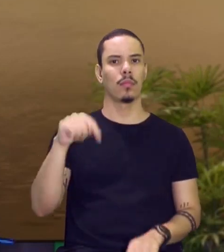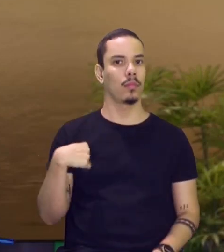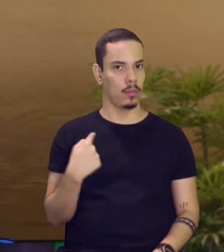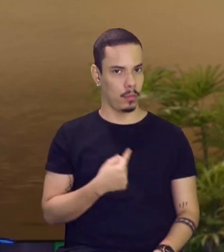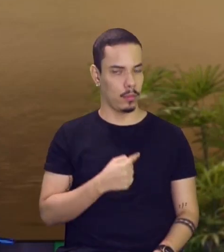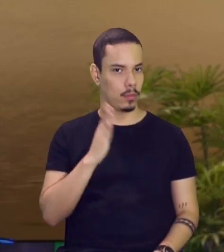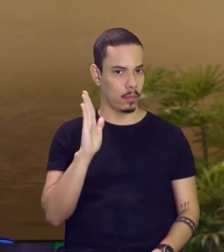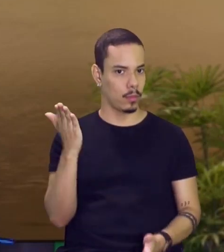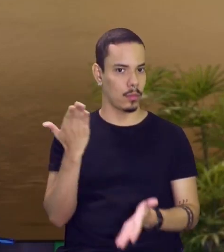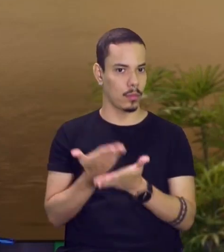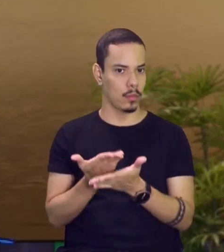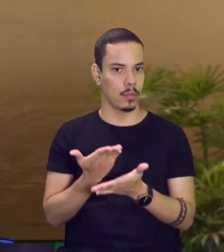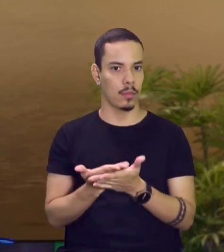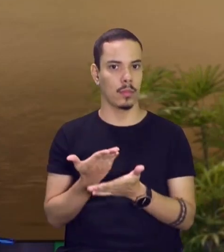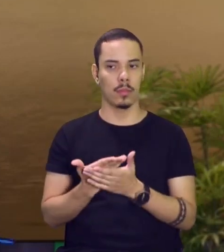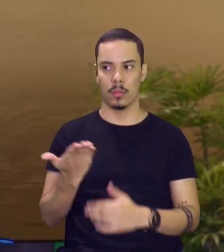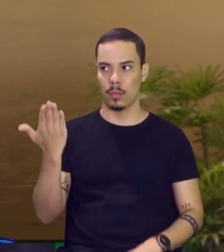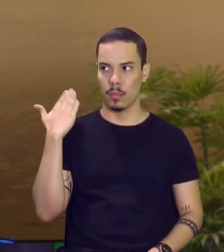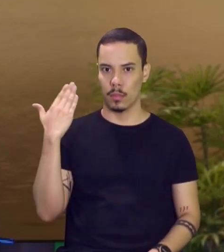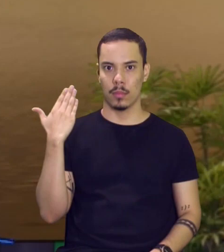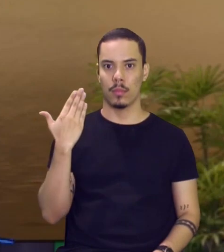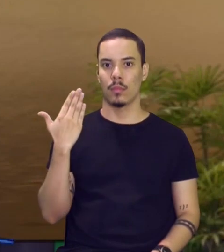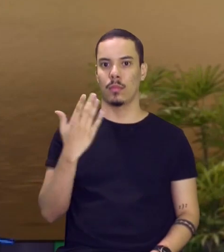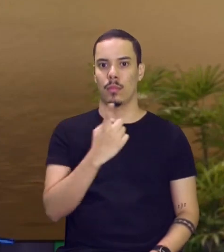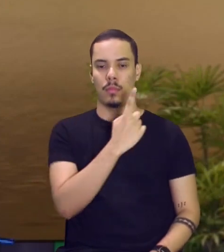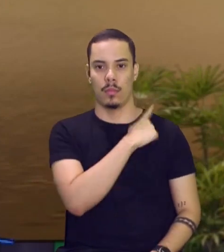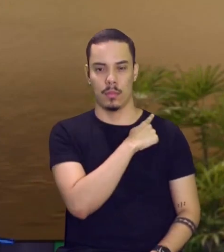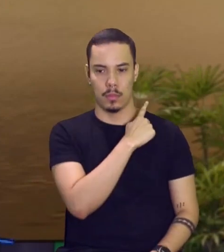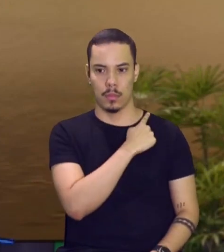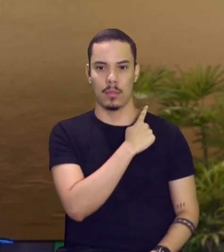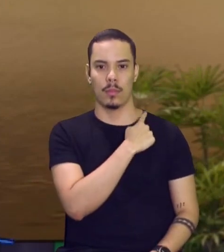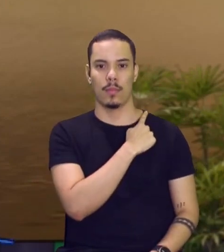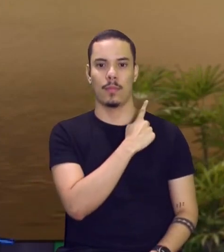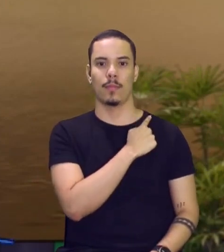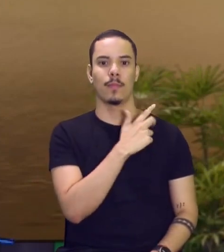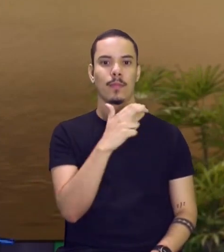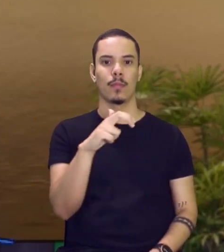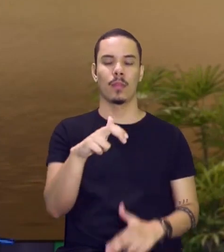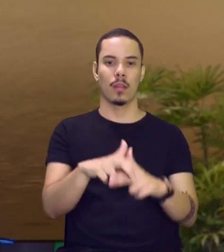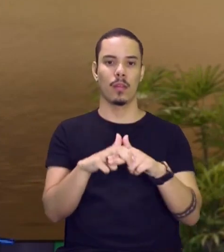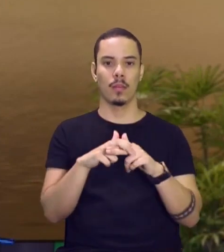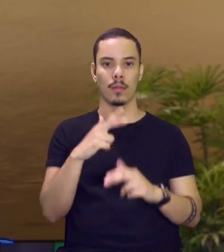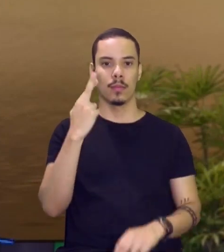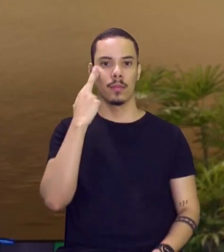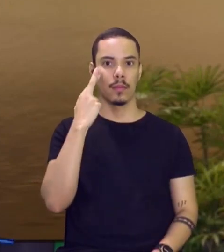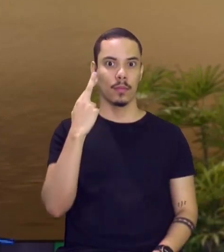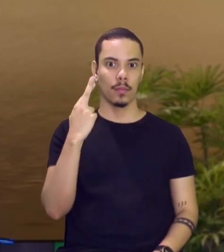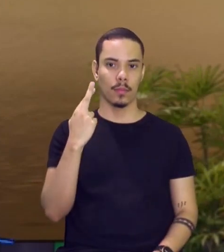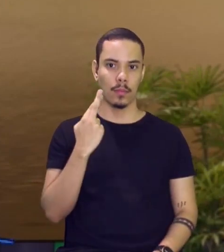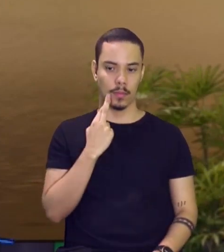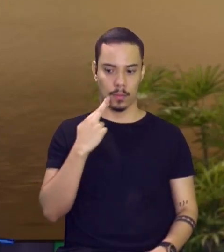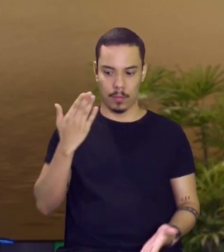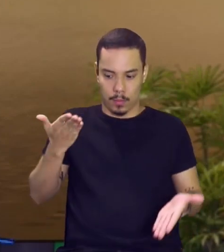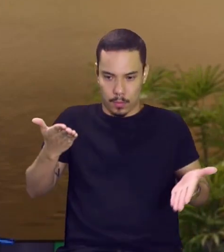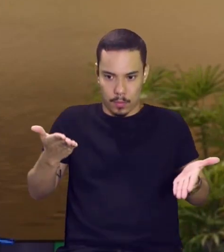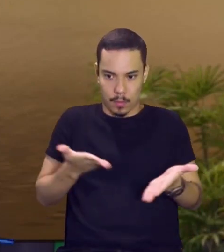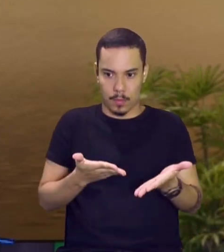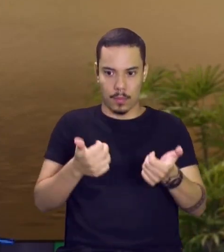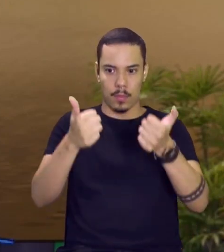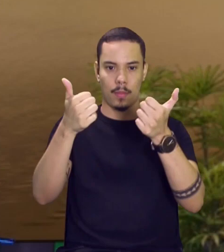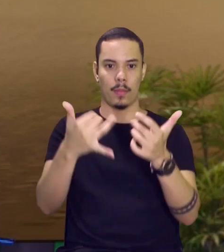estudamos isso lá nas aulas do primeiro ano, por isso que Rondônia vem depois daquelas aulas,